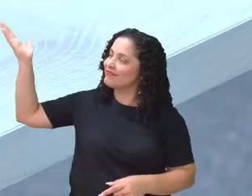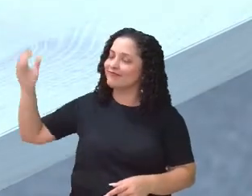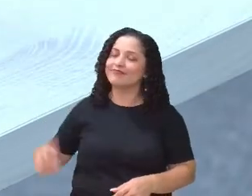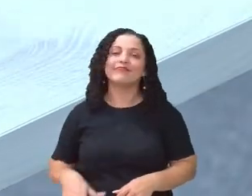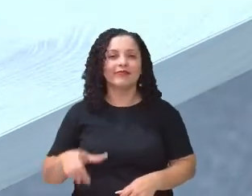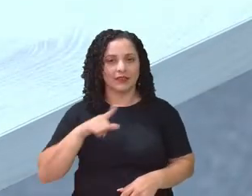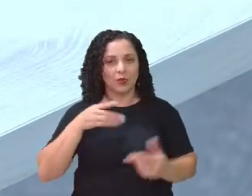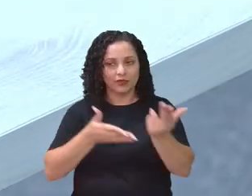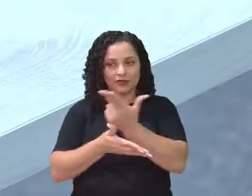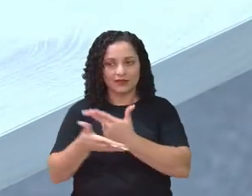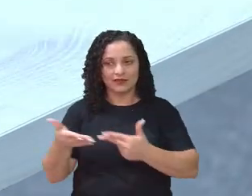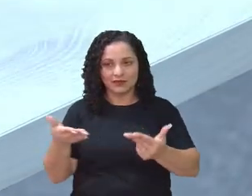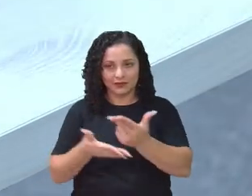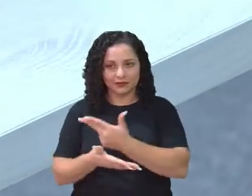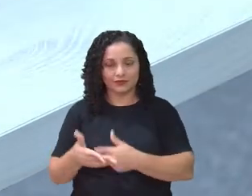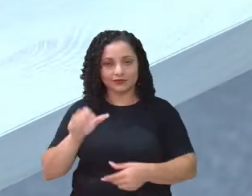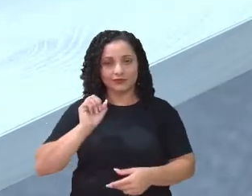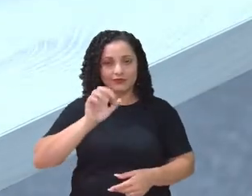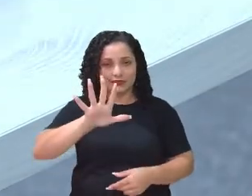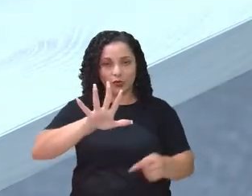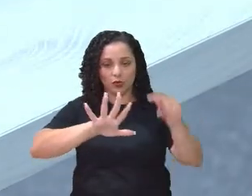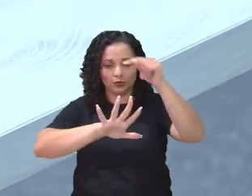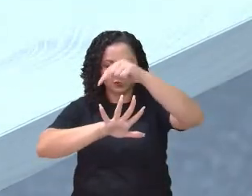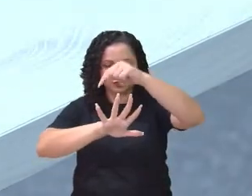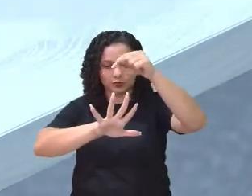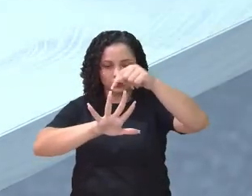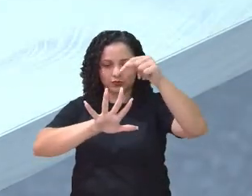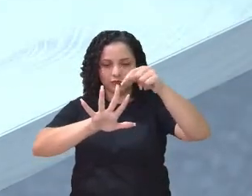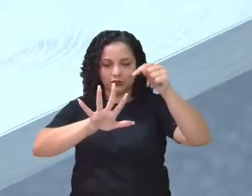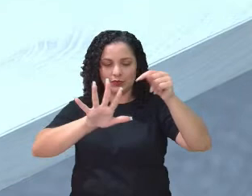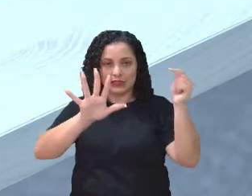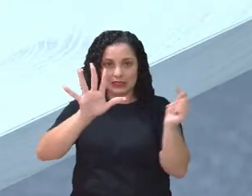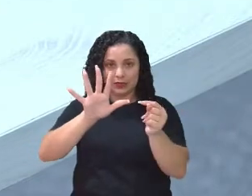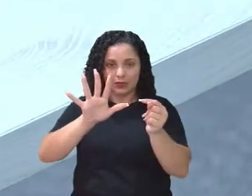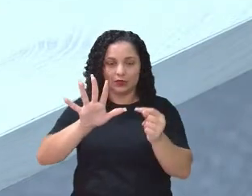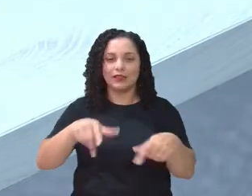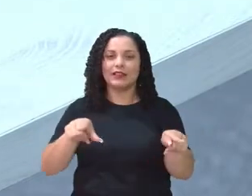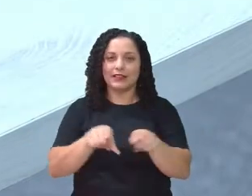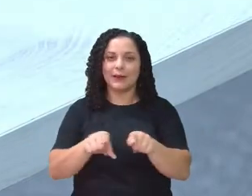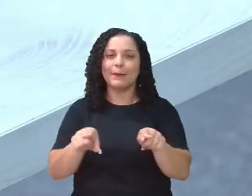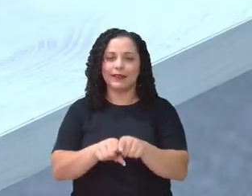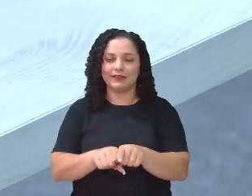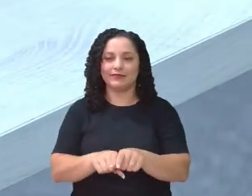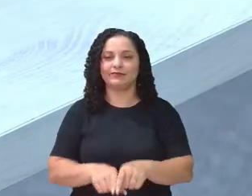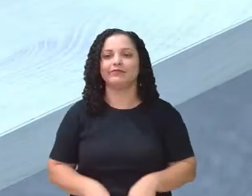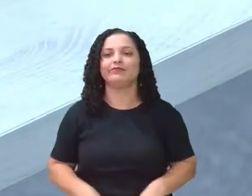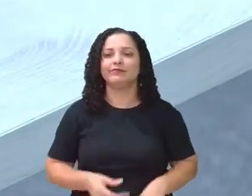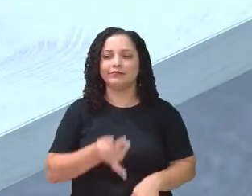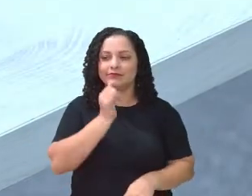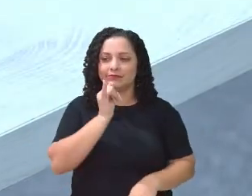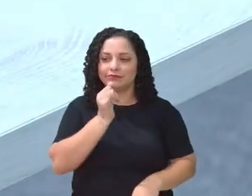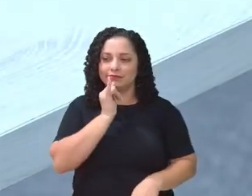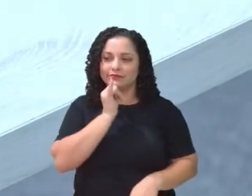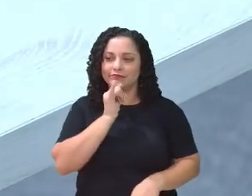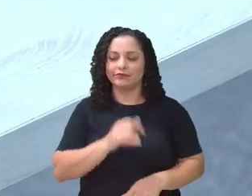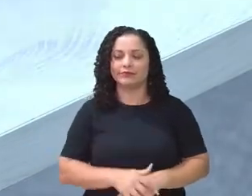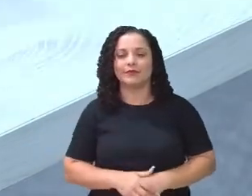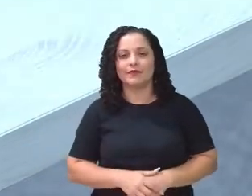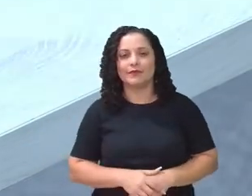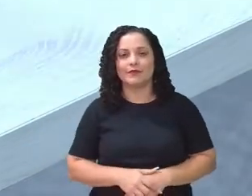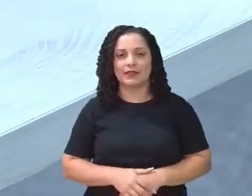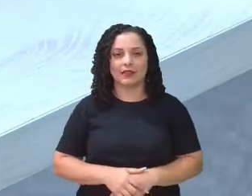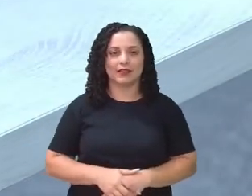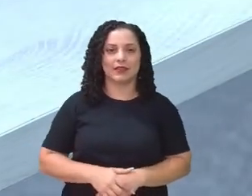pentágono, né? Um polígono que tem 5 lados, que também ele é regular. Então, se eu coloco aqui o